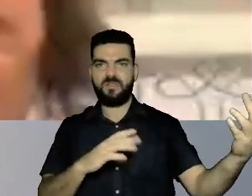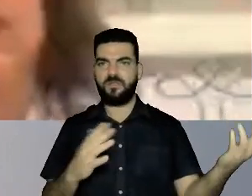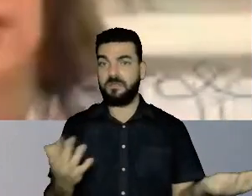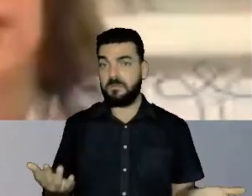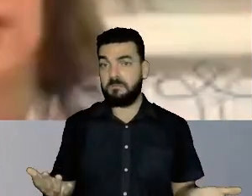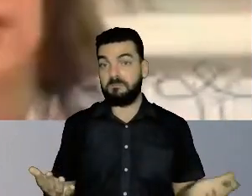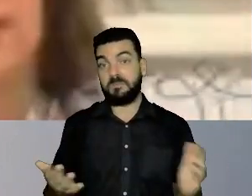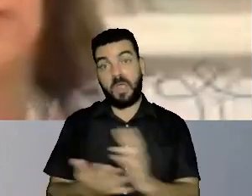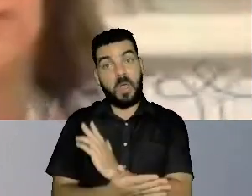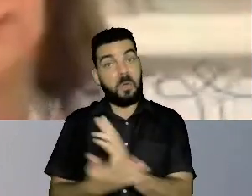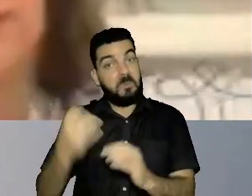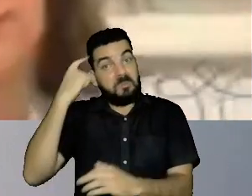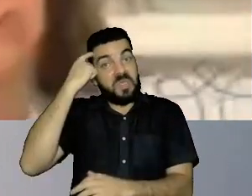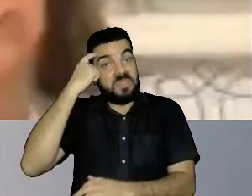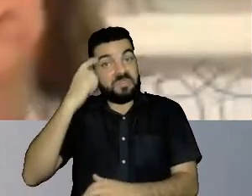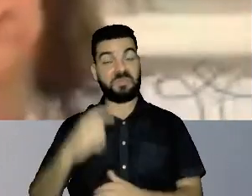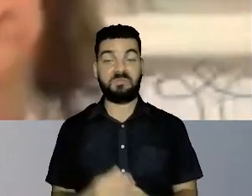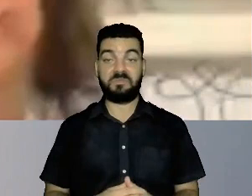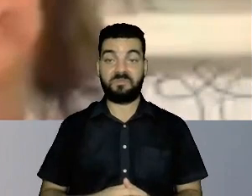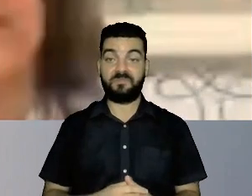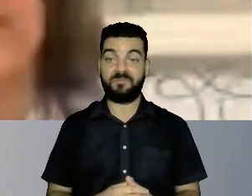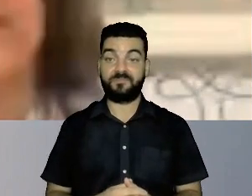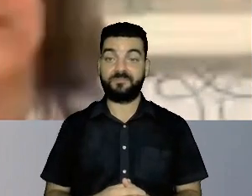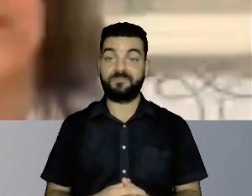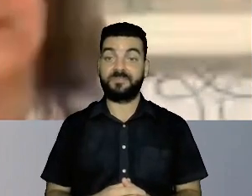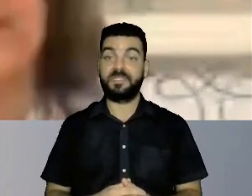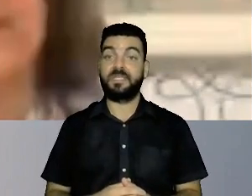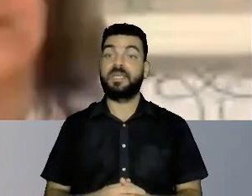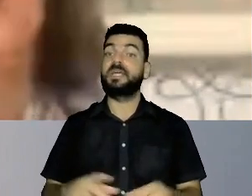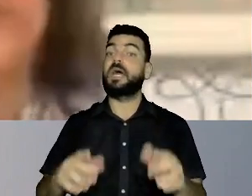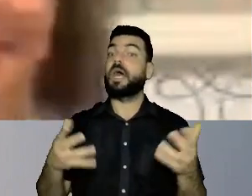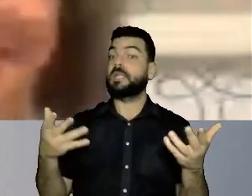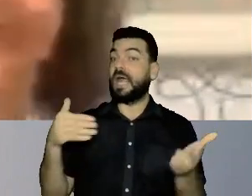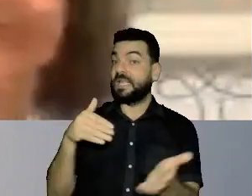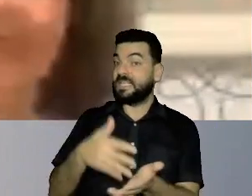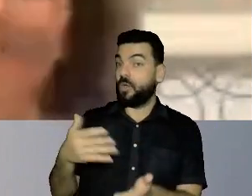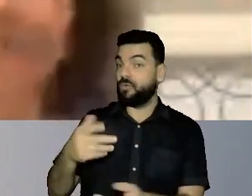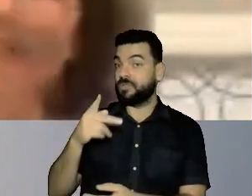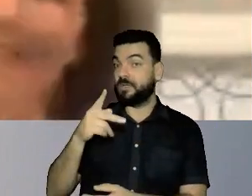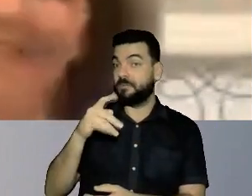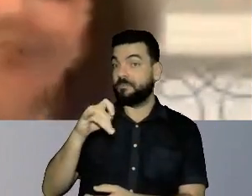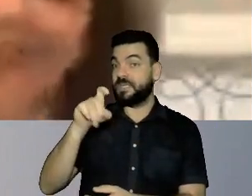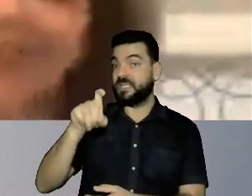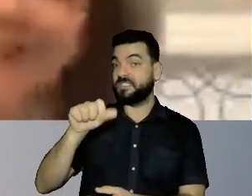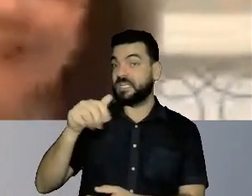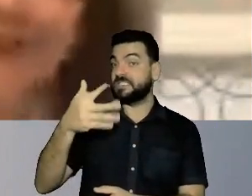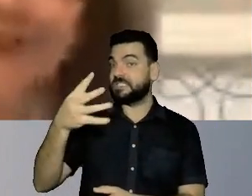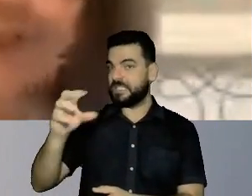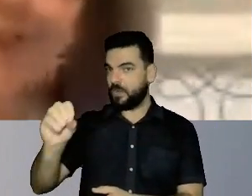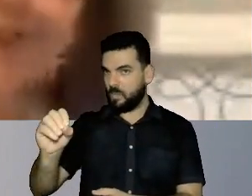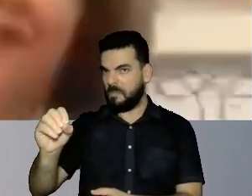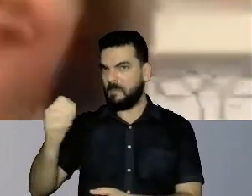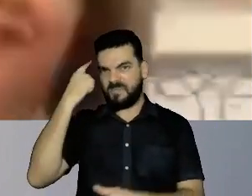né? Ele é visto como vandalismo. Ele nasce da subversão,